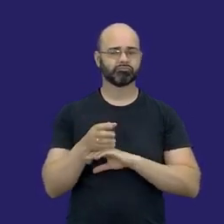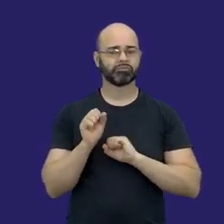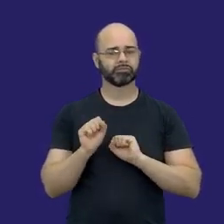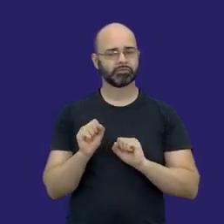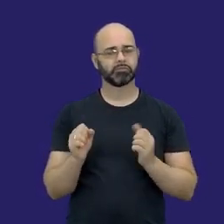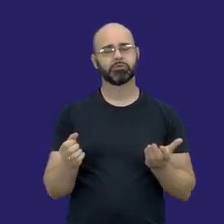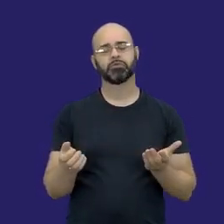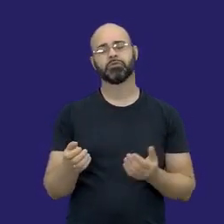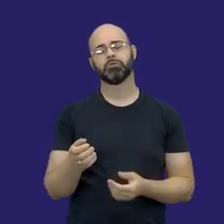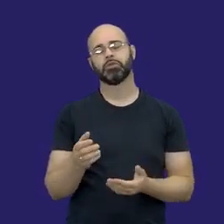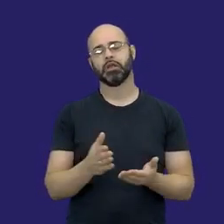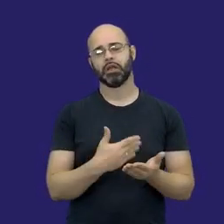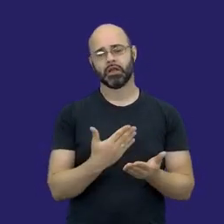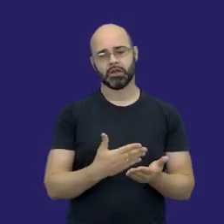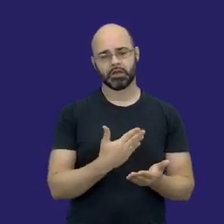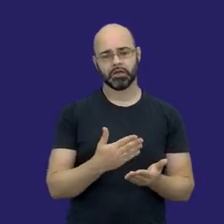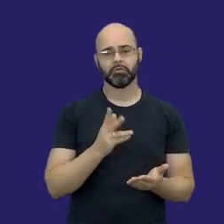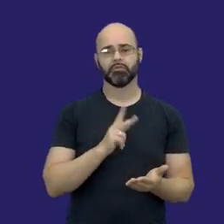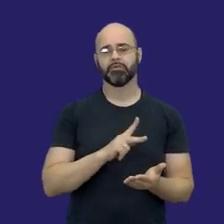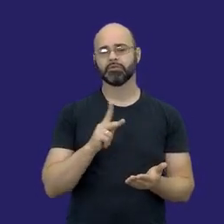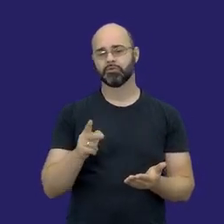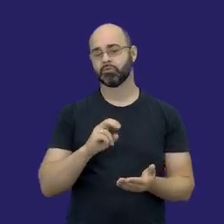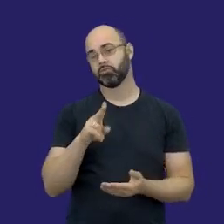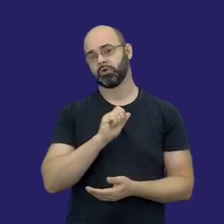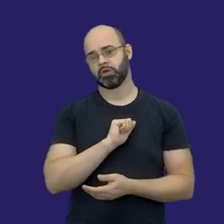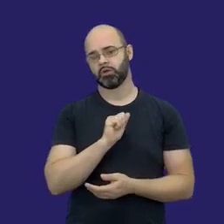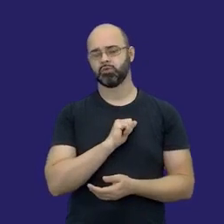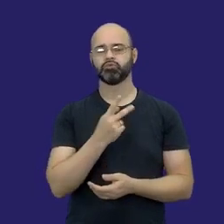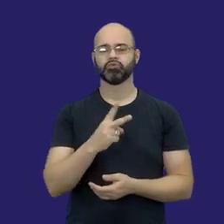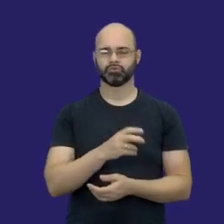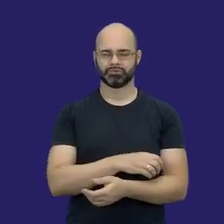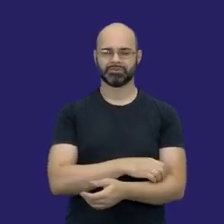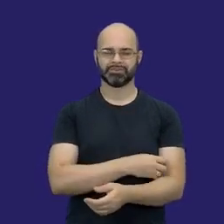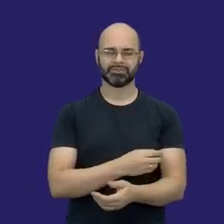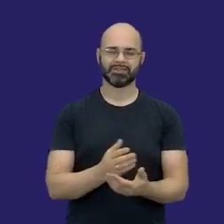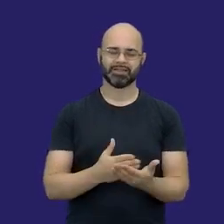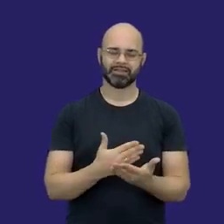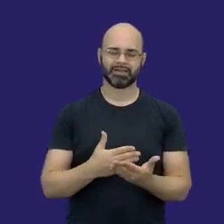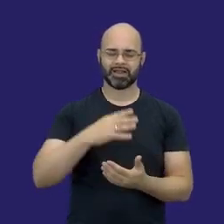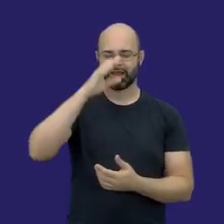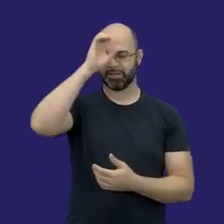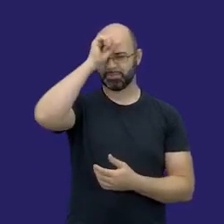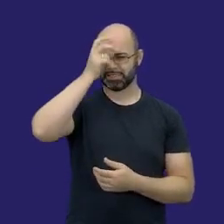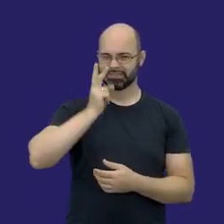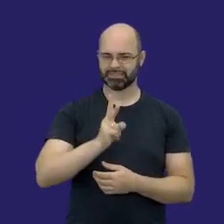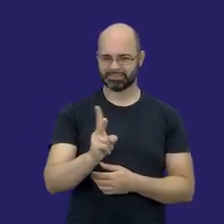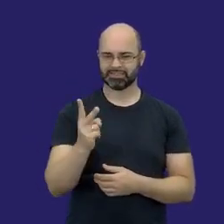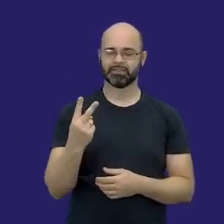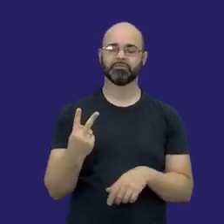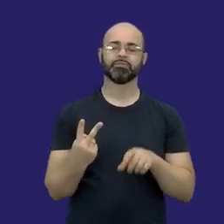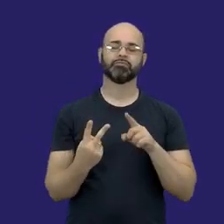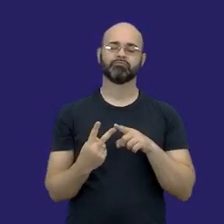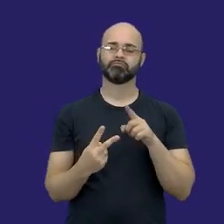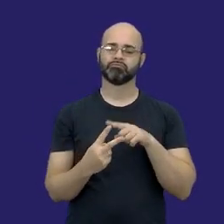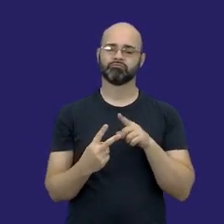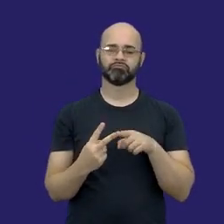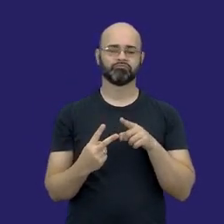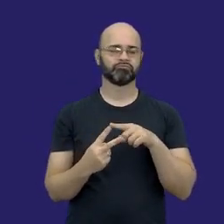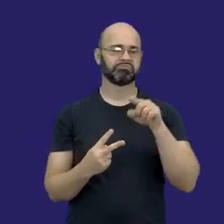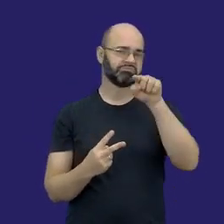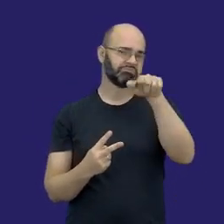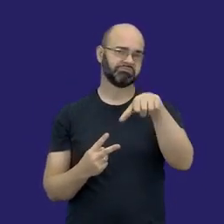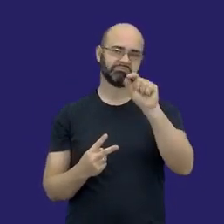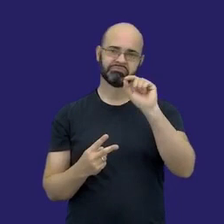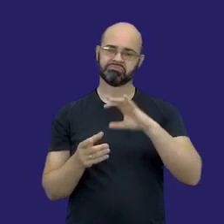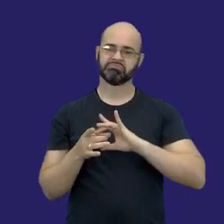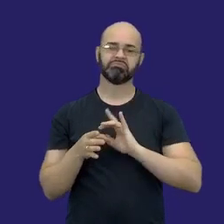do professor quanto o caderno do aluno, do Aprender Sempre, volume 2, por dois caminhos à escolha de